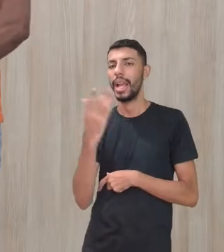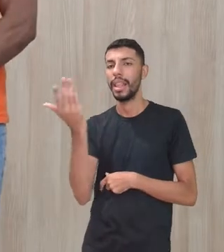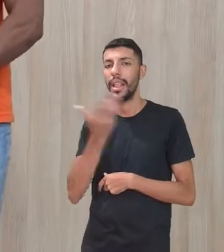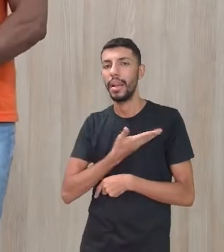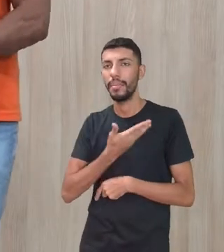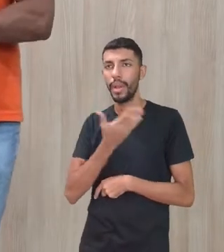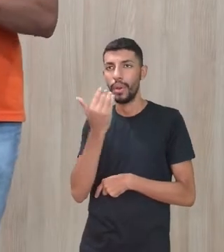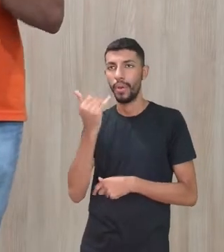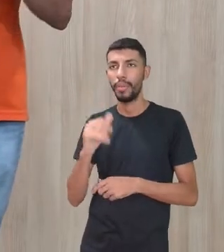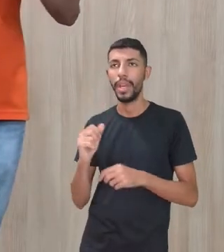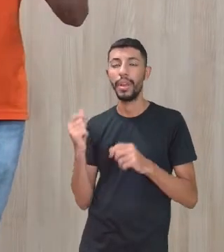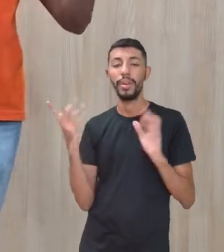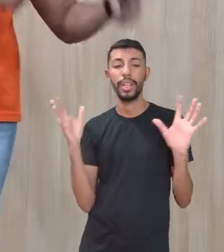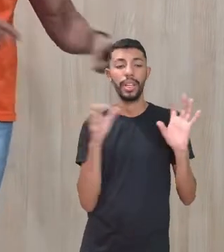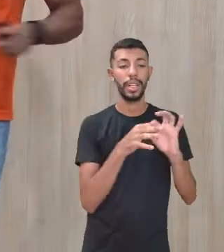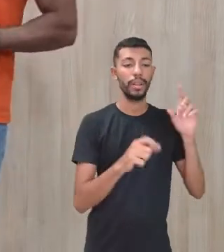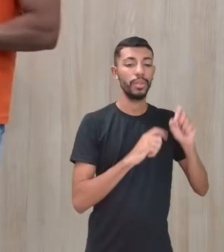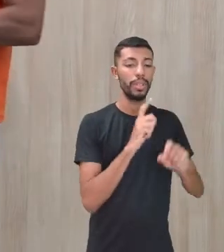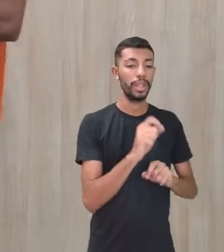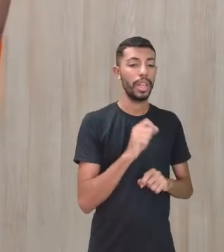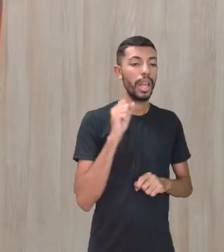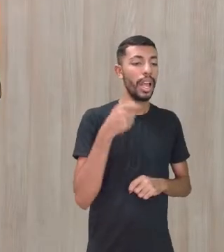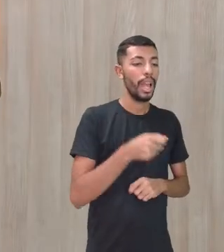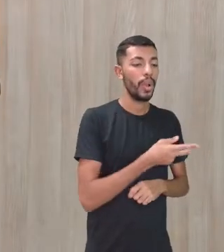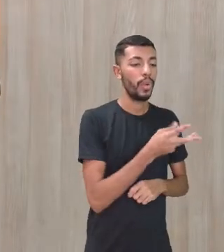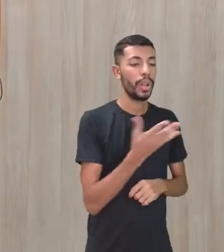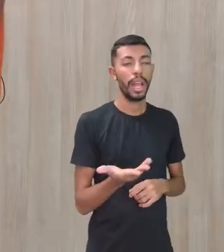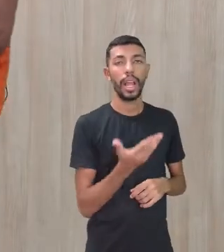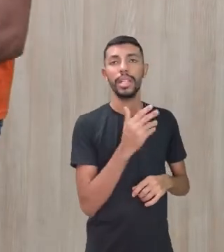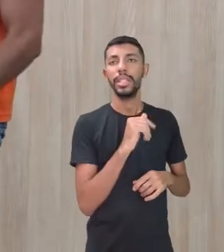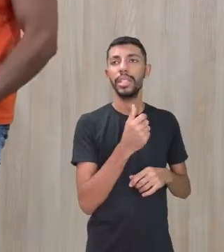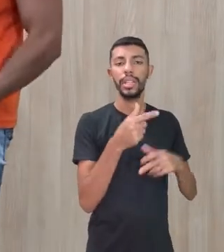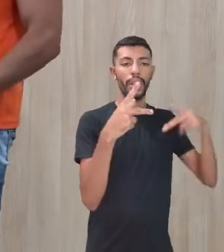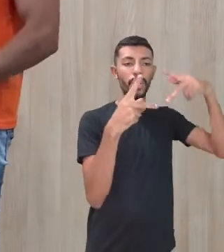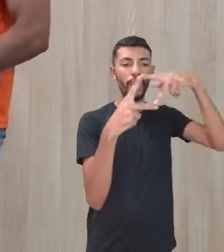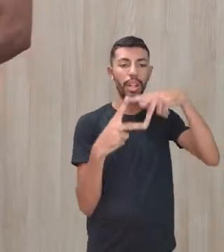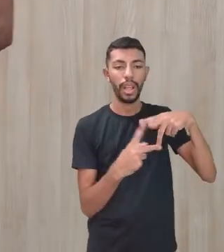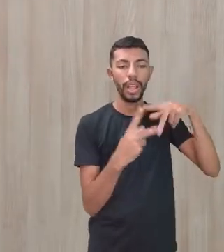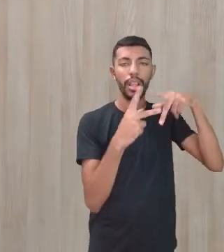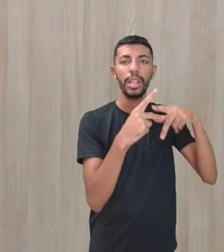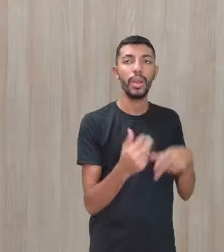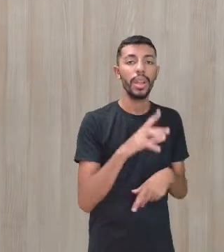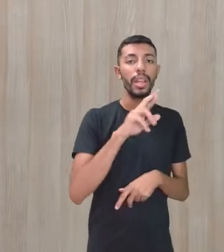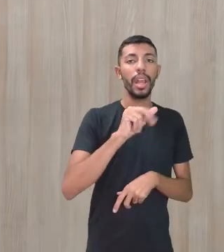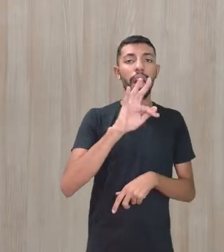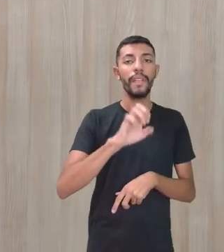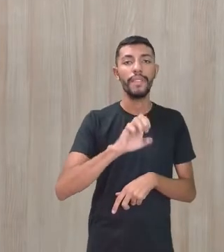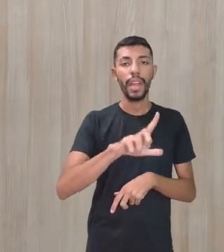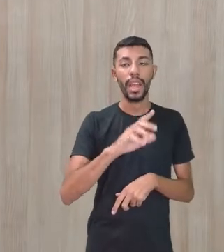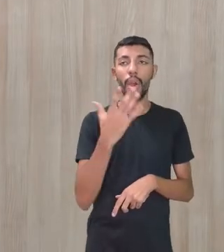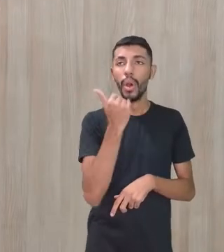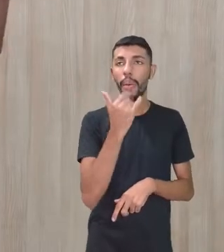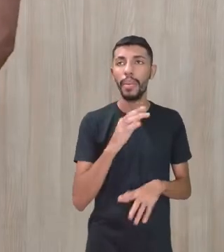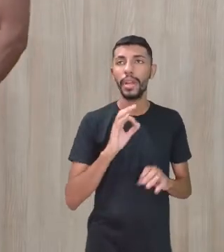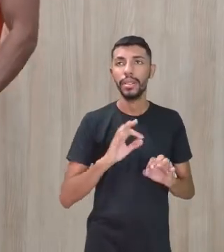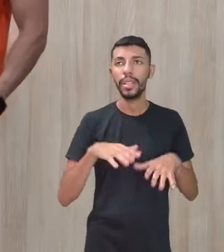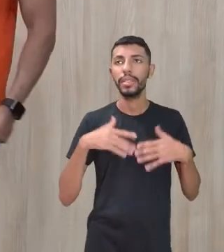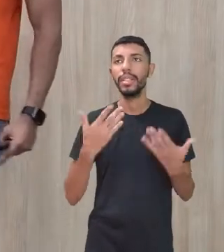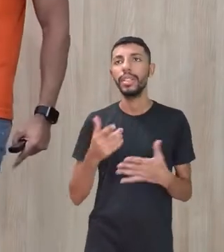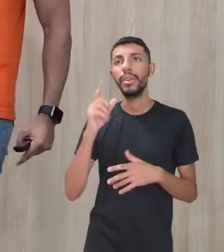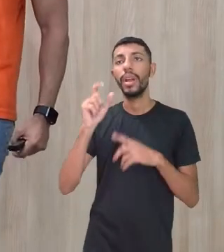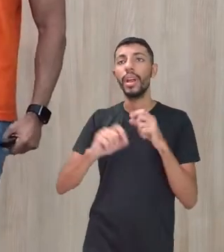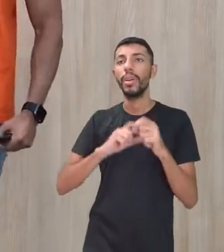à quantidade de quadradinhos que o Rafael comeu. Então, você pode notar que a fração seria 4 em um total